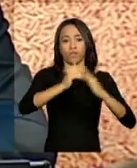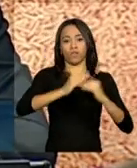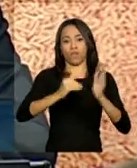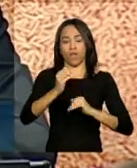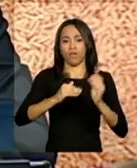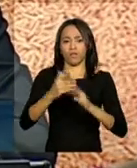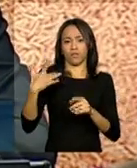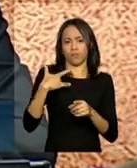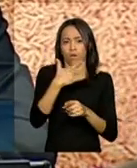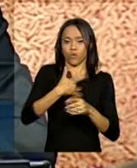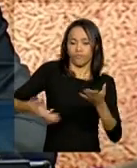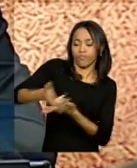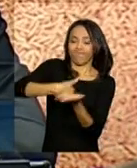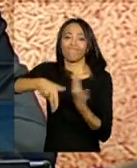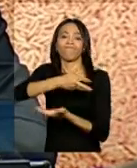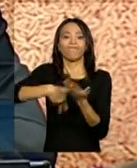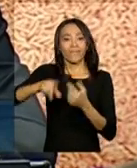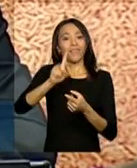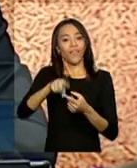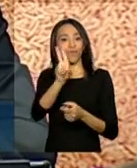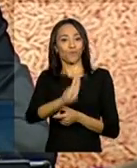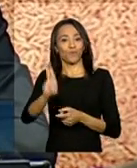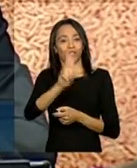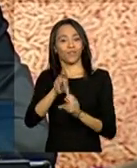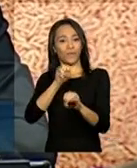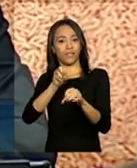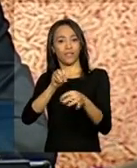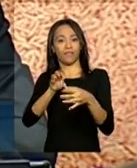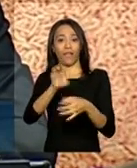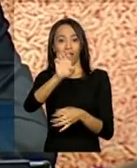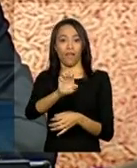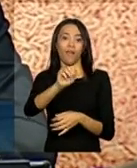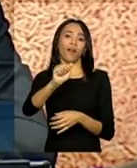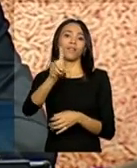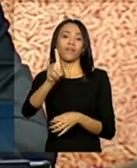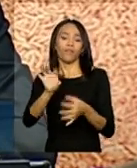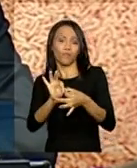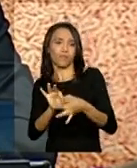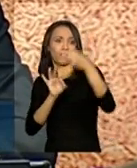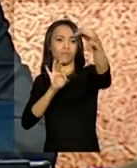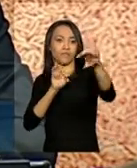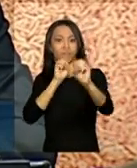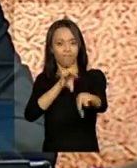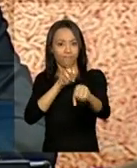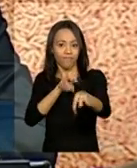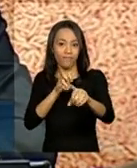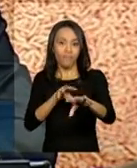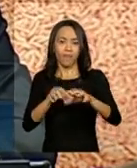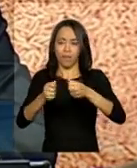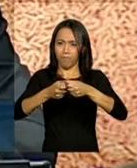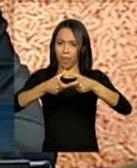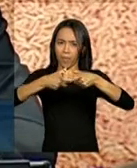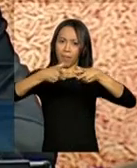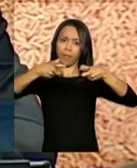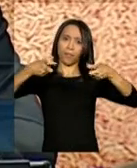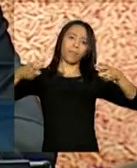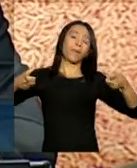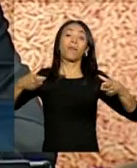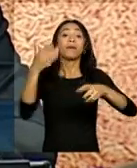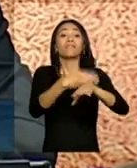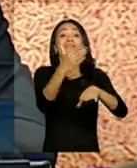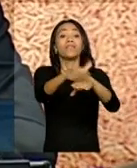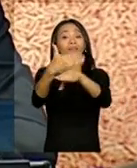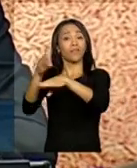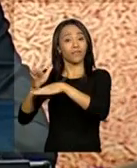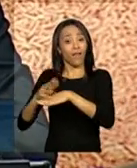essa nova ferramenta que é o ensino à distância e assim oportunizando uma capilaridade maior dessa capacitação